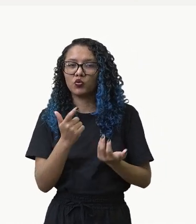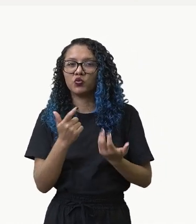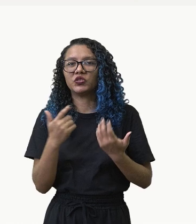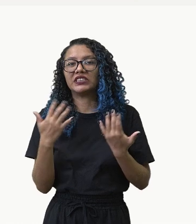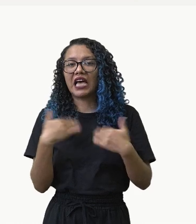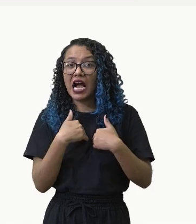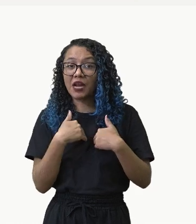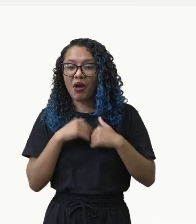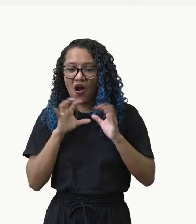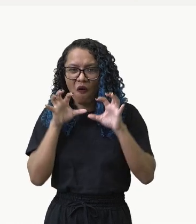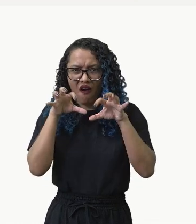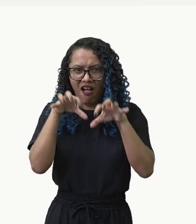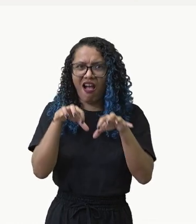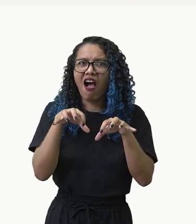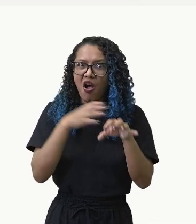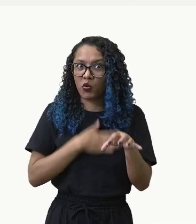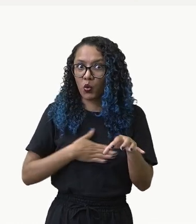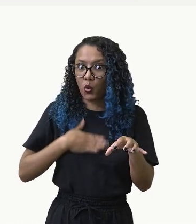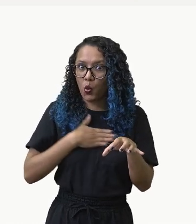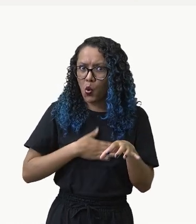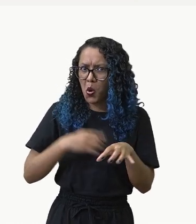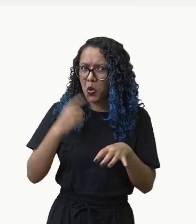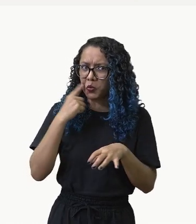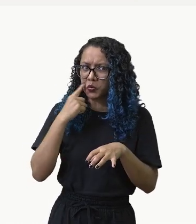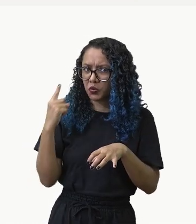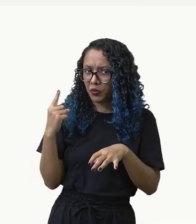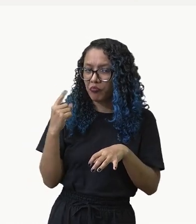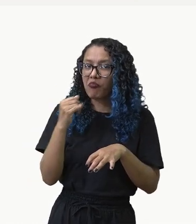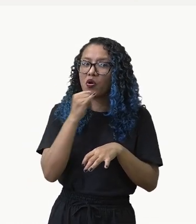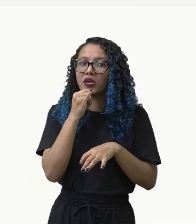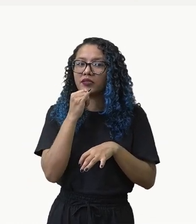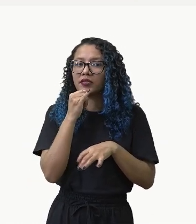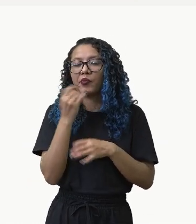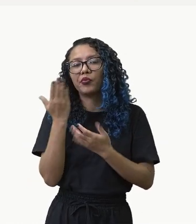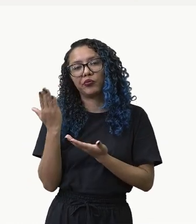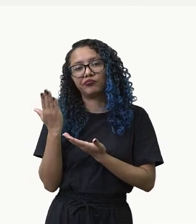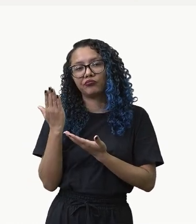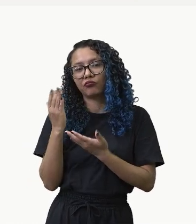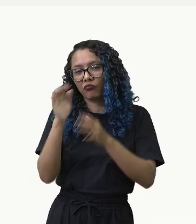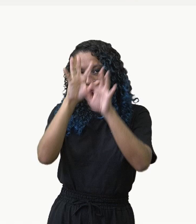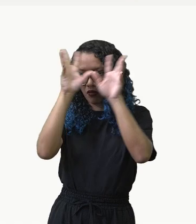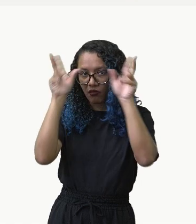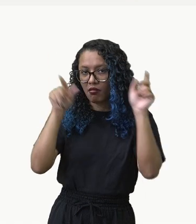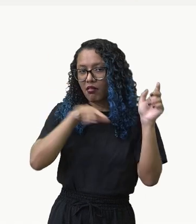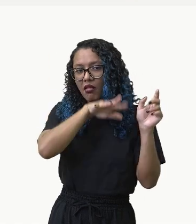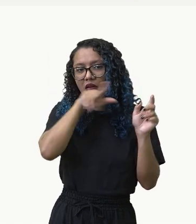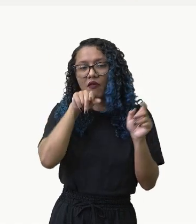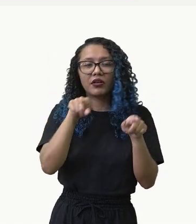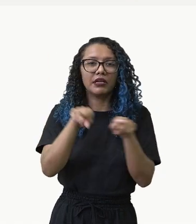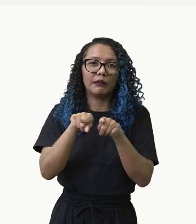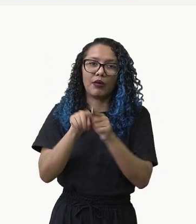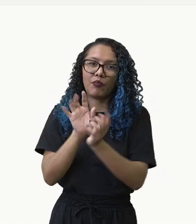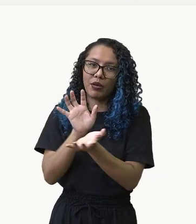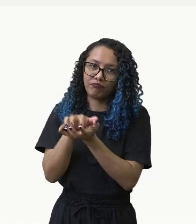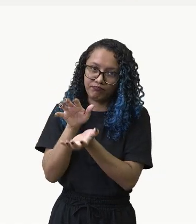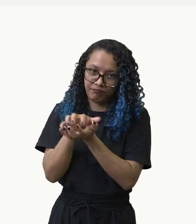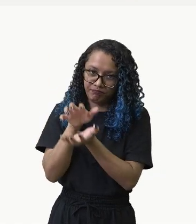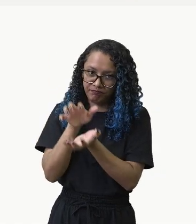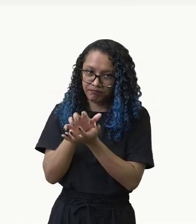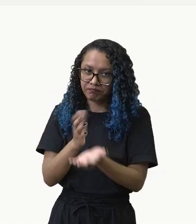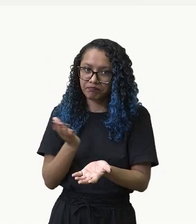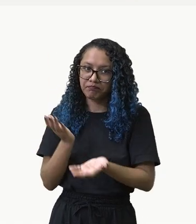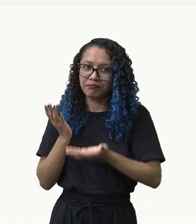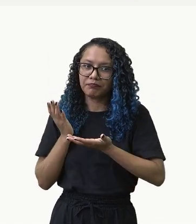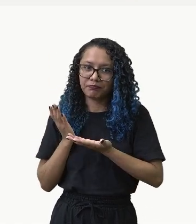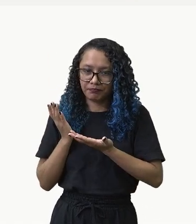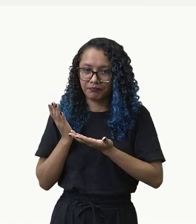carnívoros como los Leones e los cocodrilos Tem até aquela